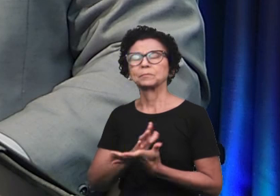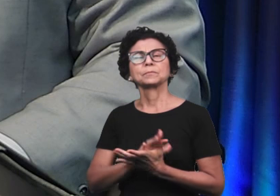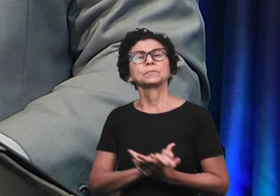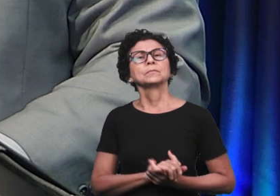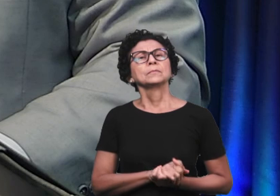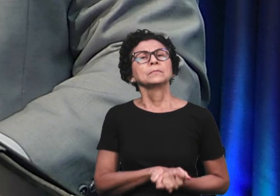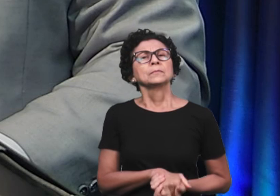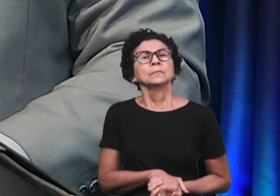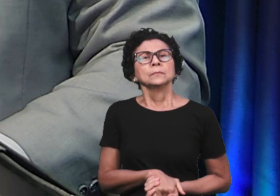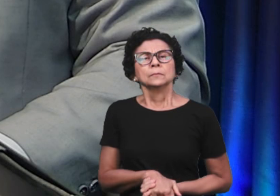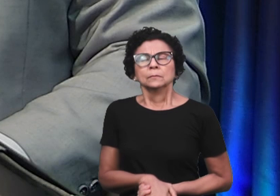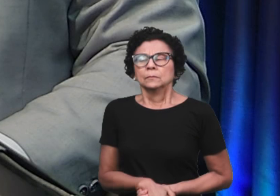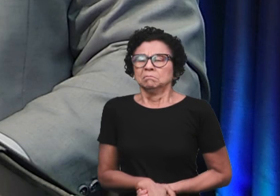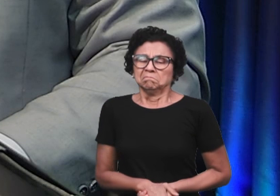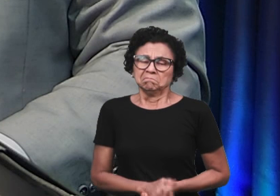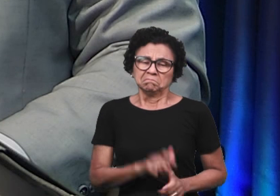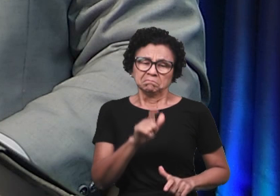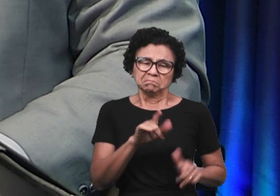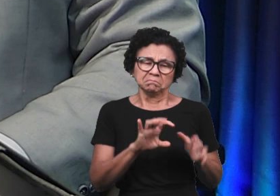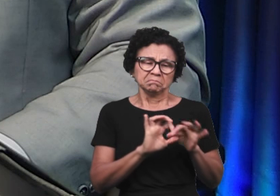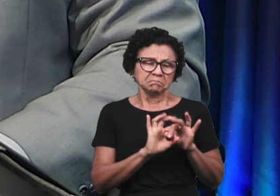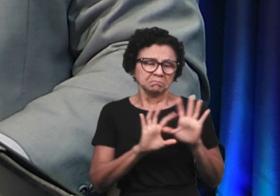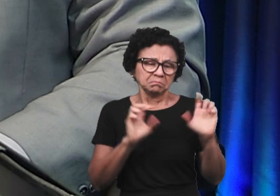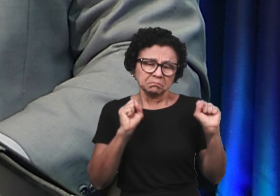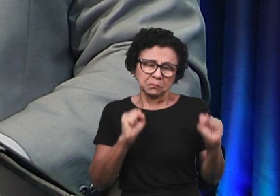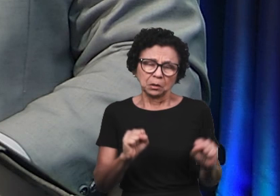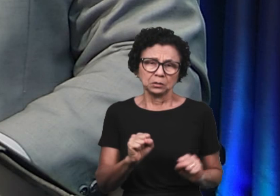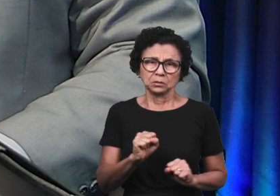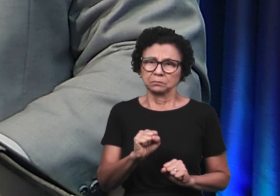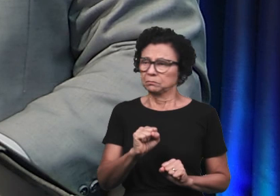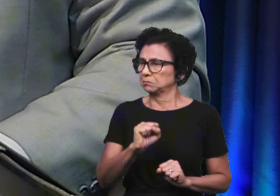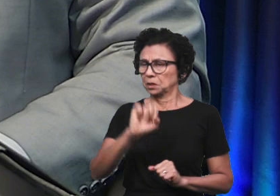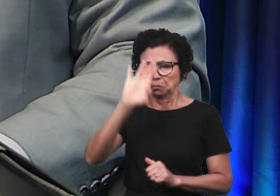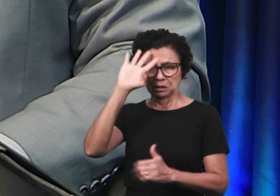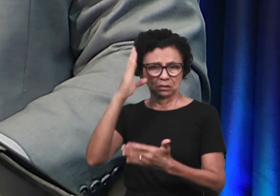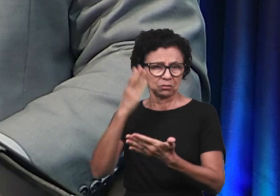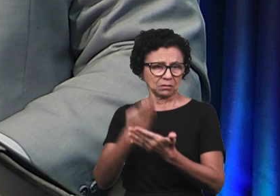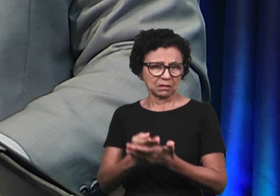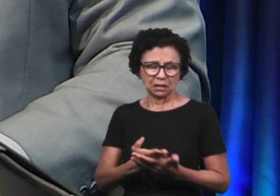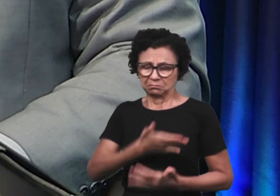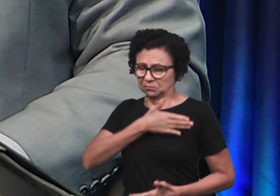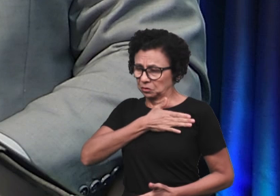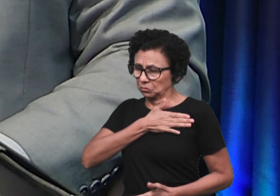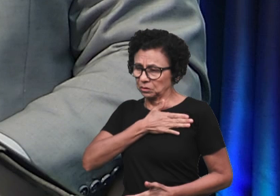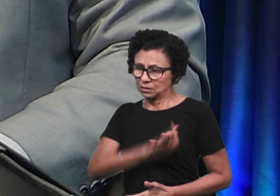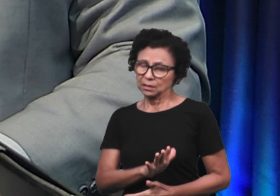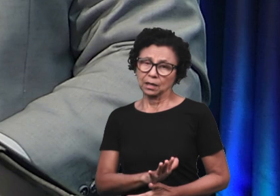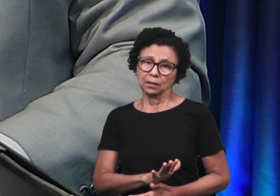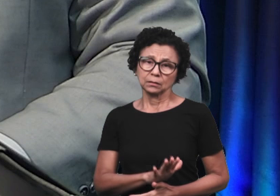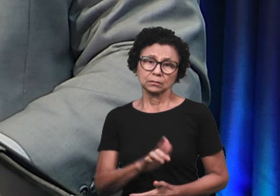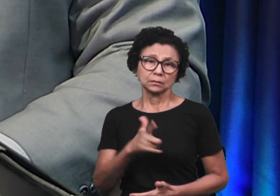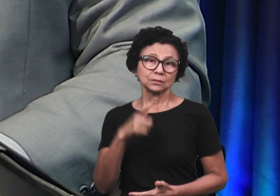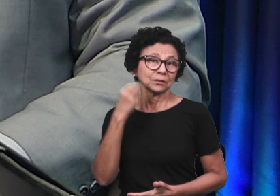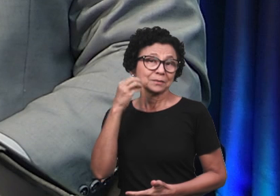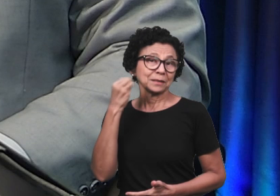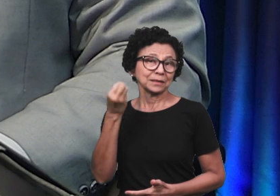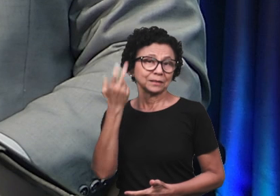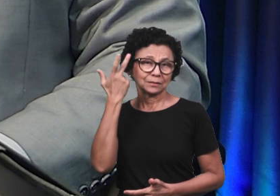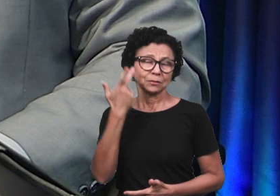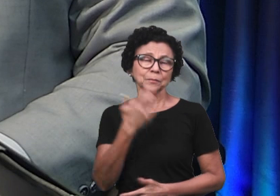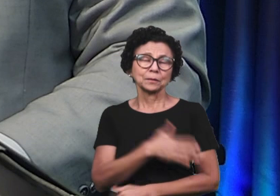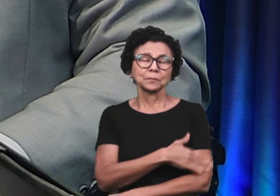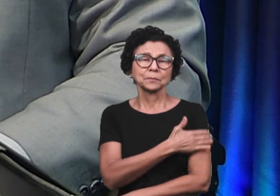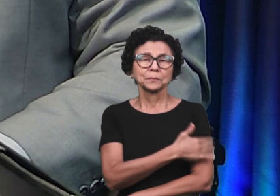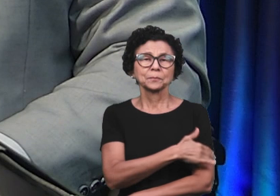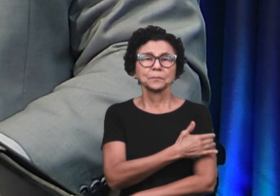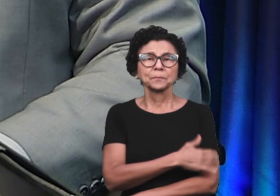não aceitar, não gostar, né? Porque é até razoável, porque não tiveram a experiência. Mas aqueles que tiveram